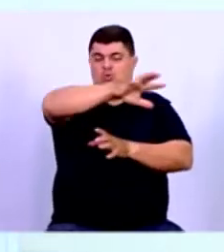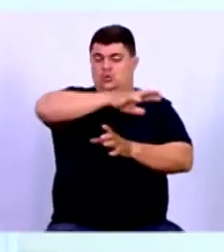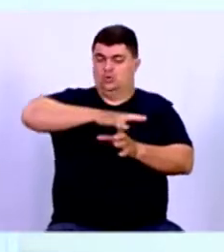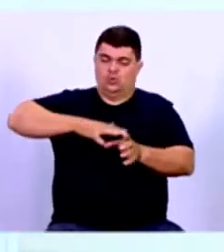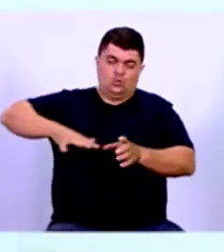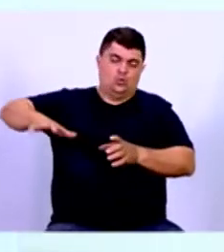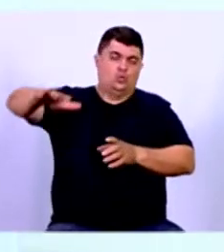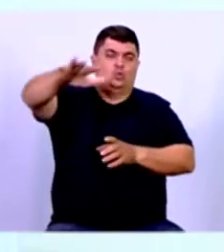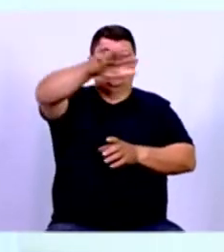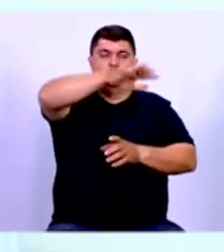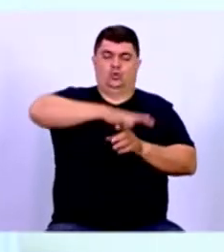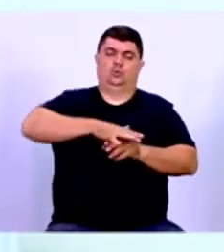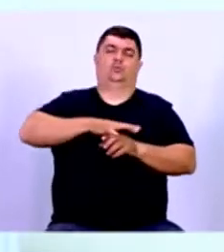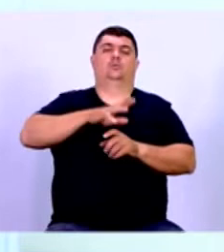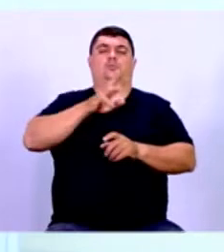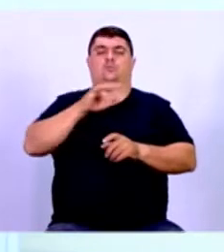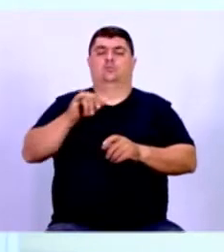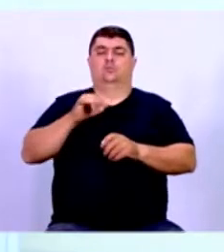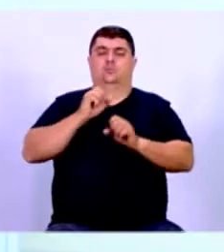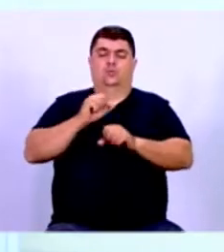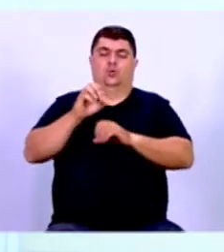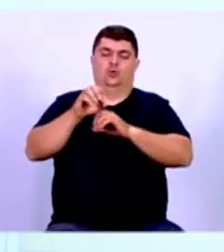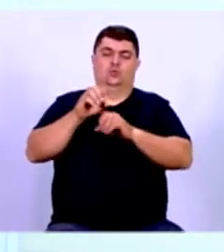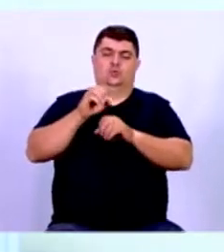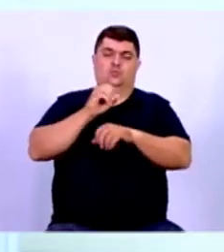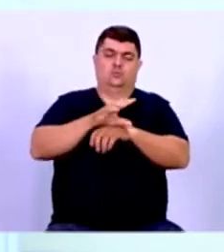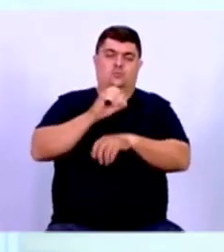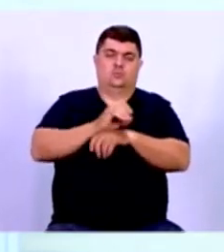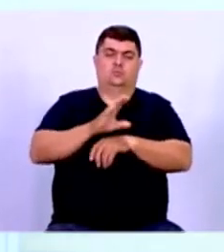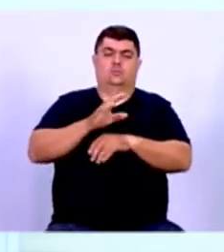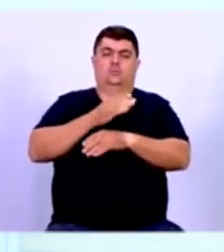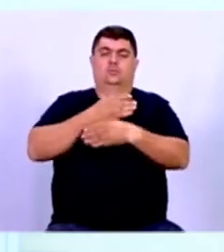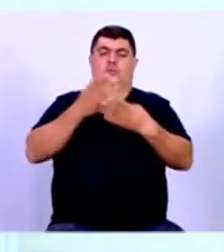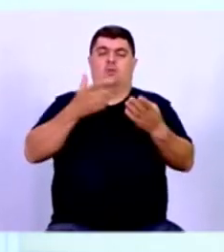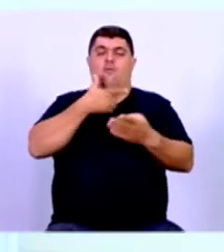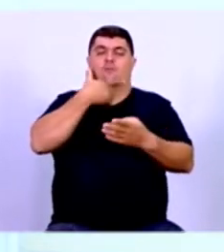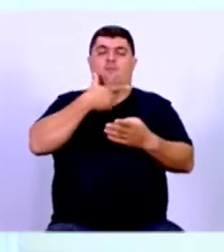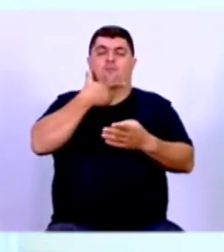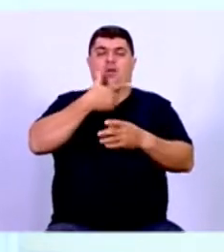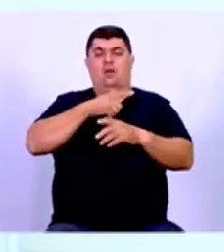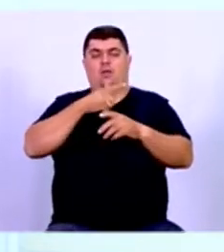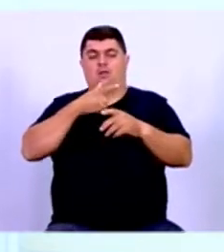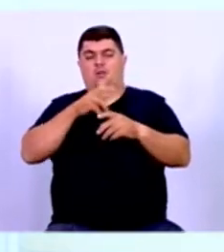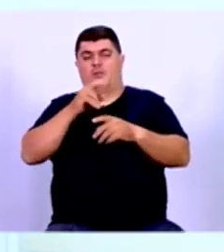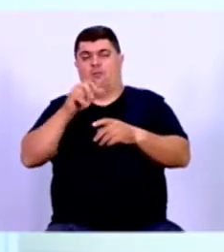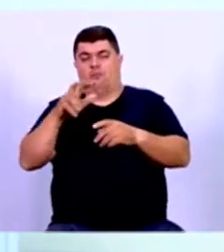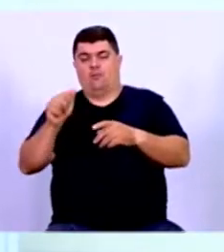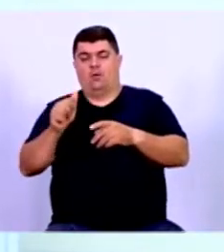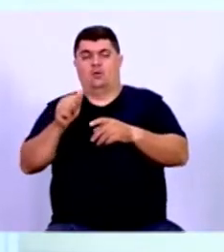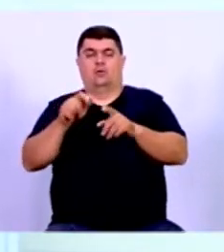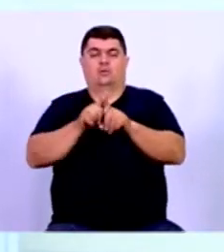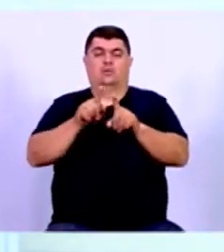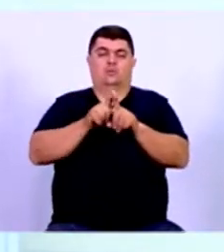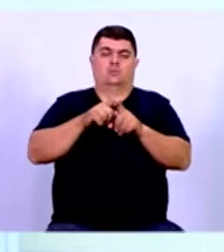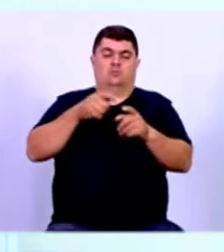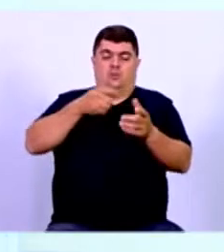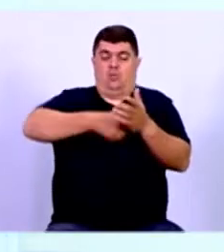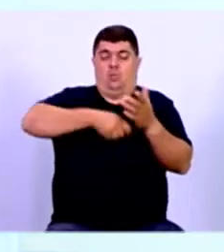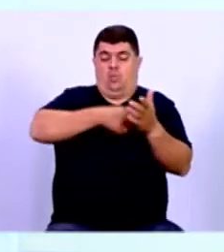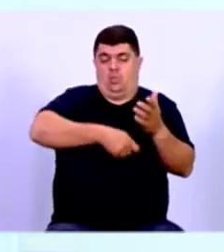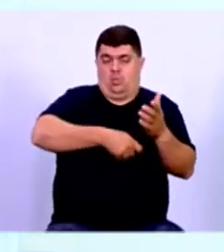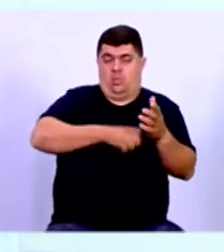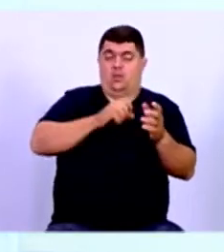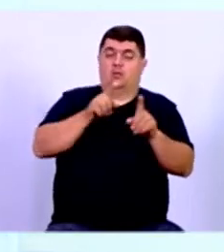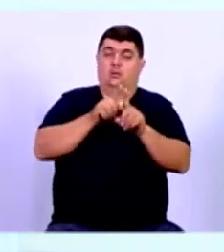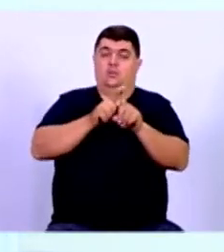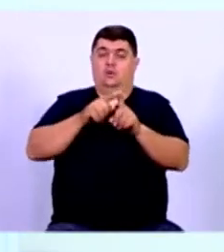autárquicas, podem ofertar vagas de estágio para que seja concedido o estágio não obrigatório e também